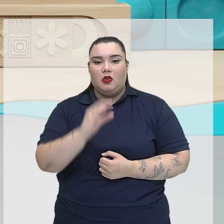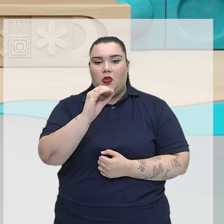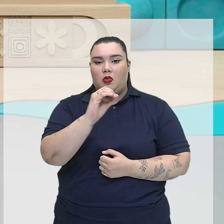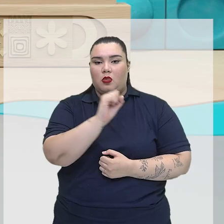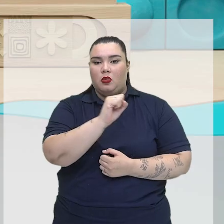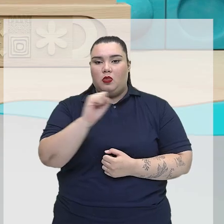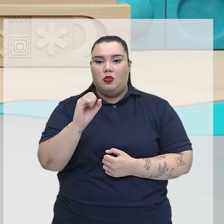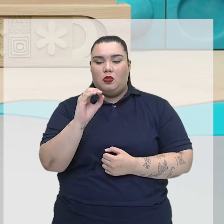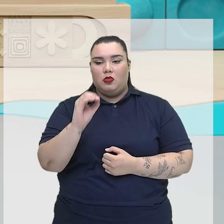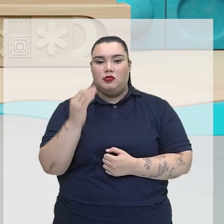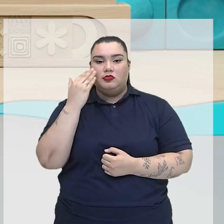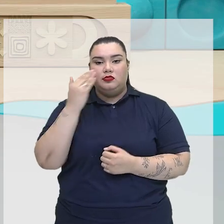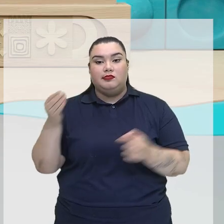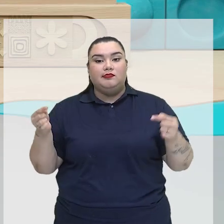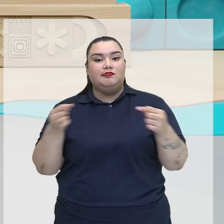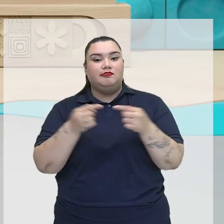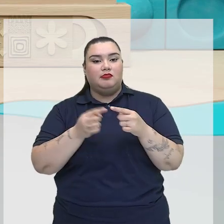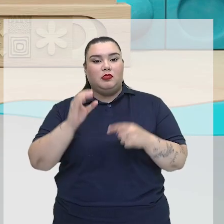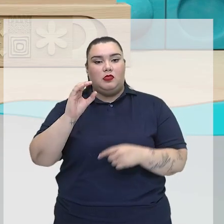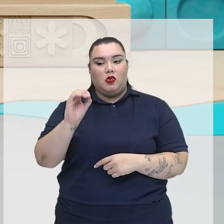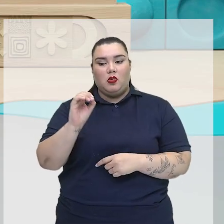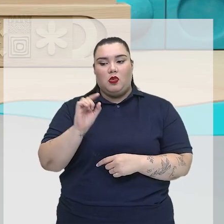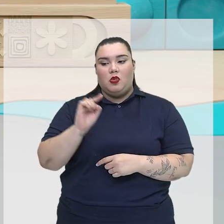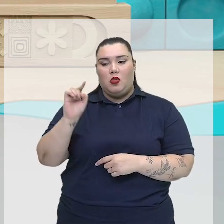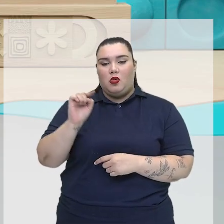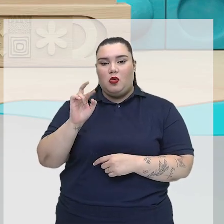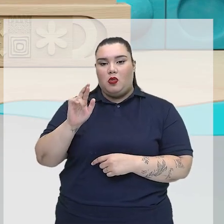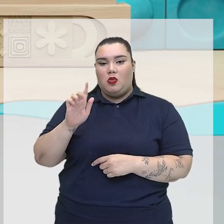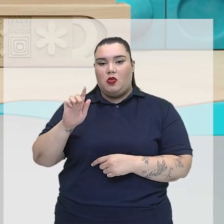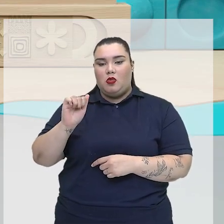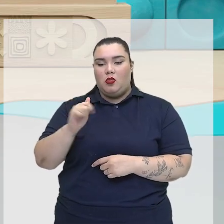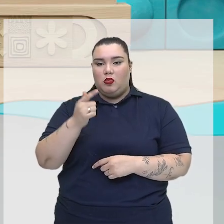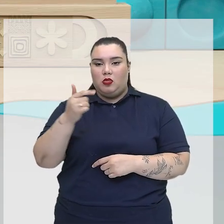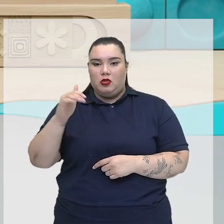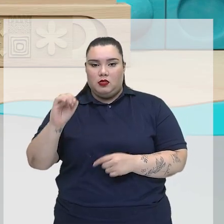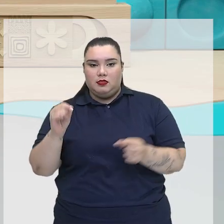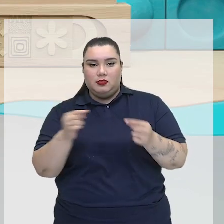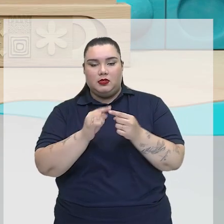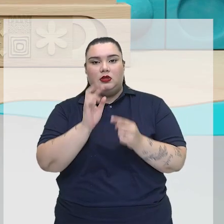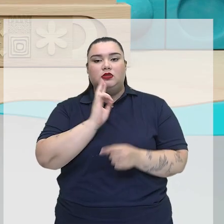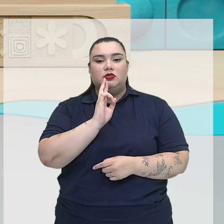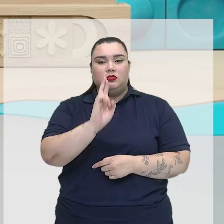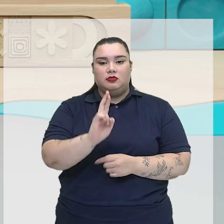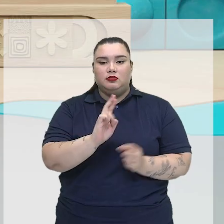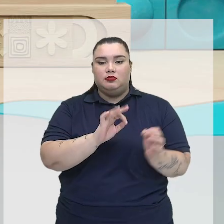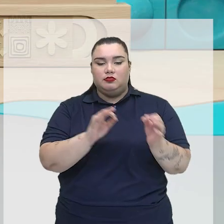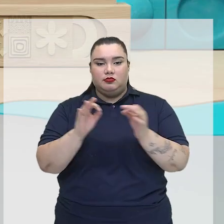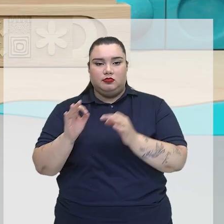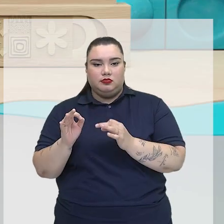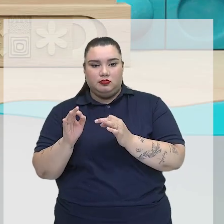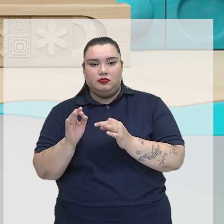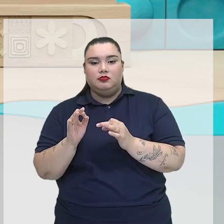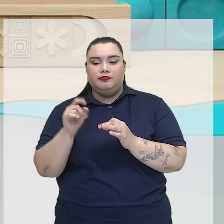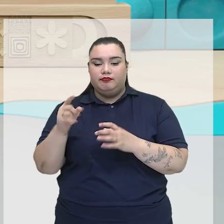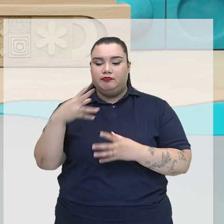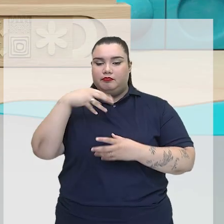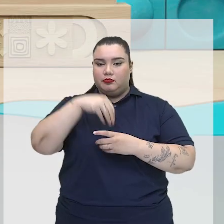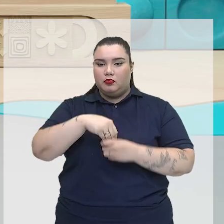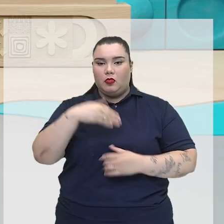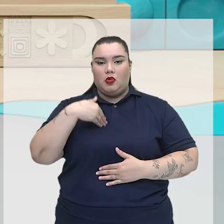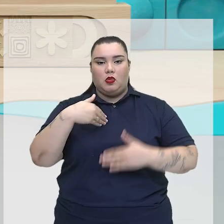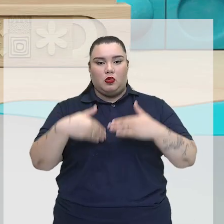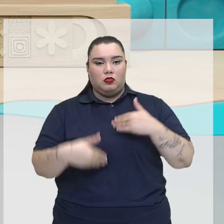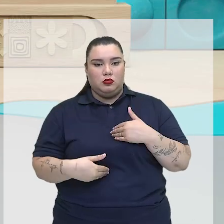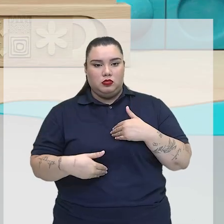osso, comumente considerado como um órgão, então aí está a resposta para vocês, né? Então, o osso é um